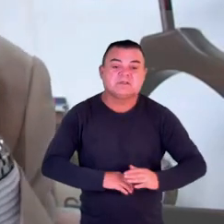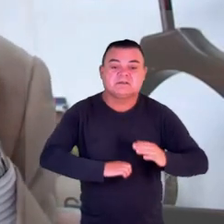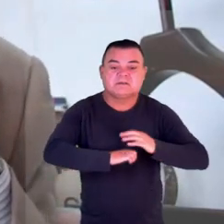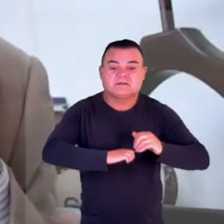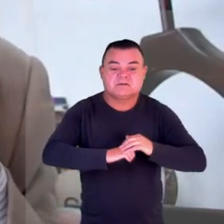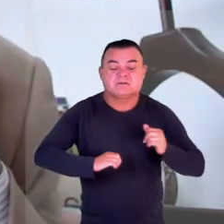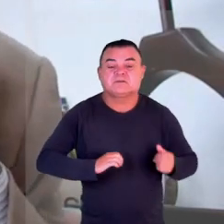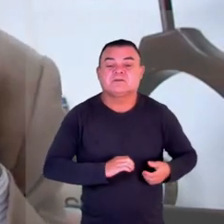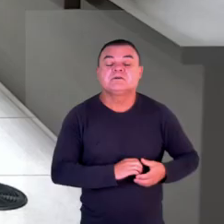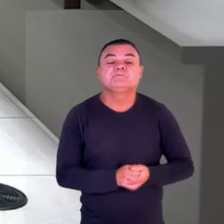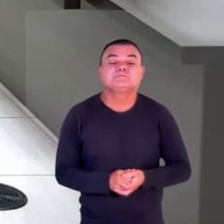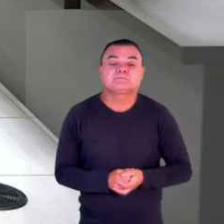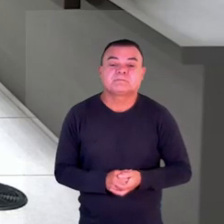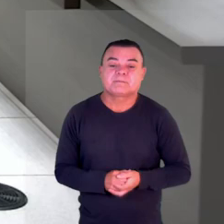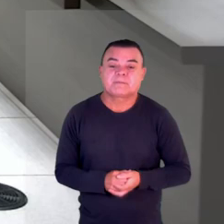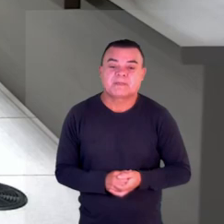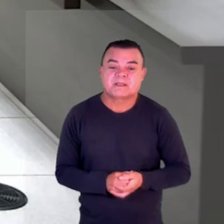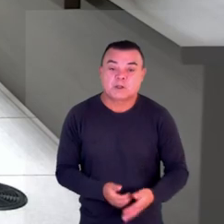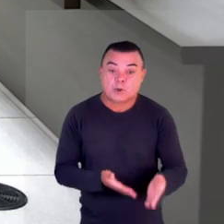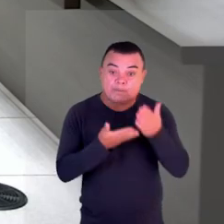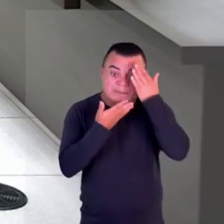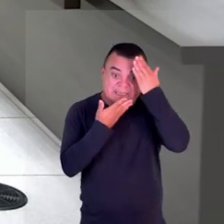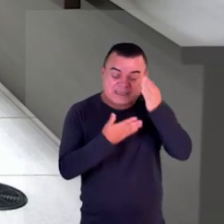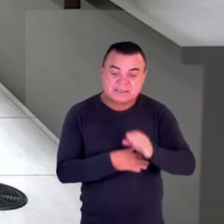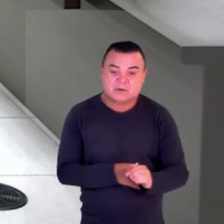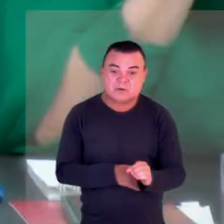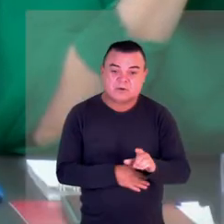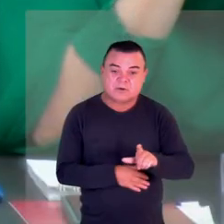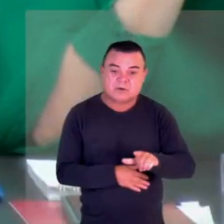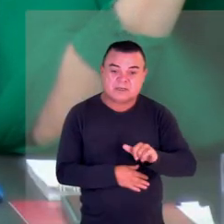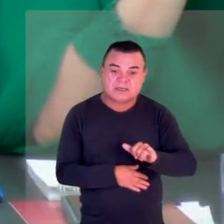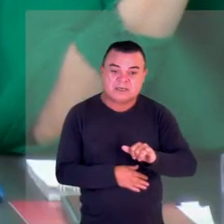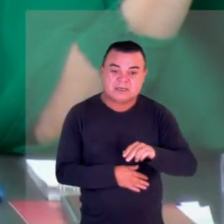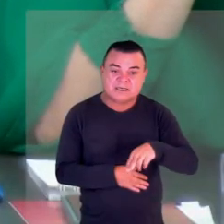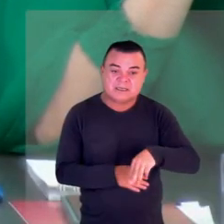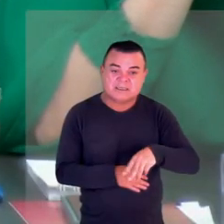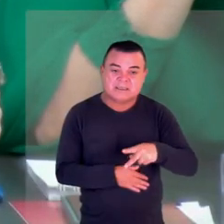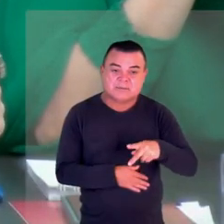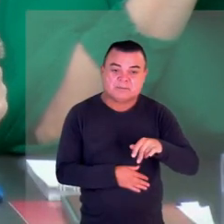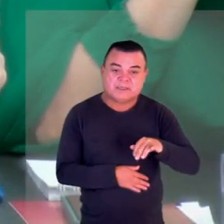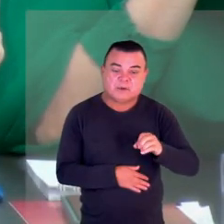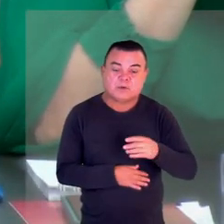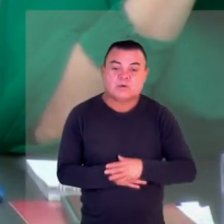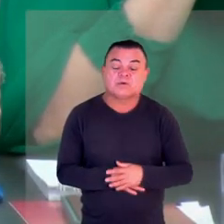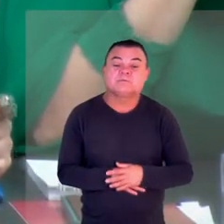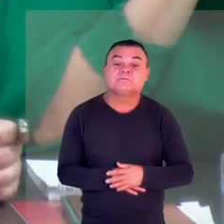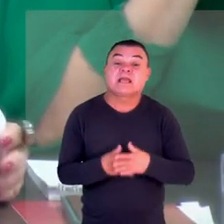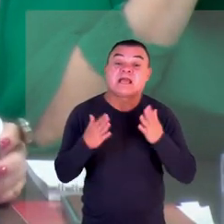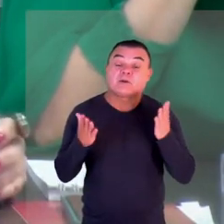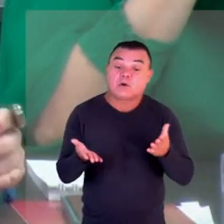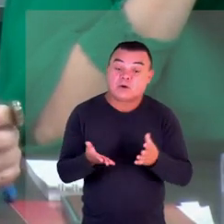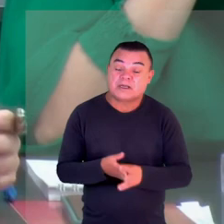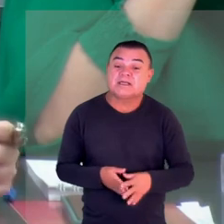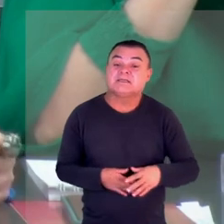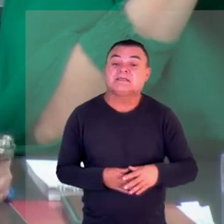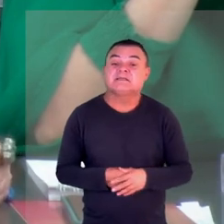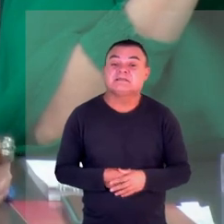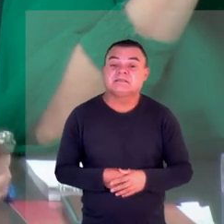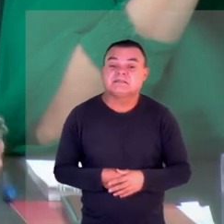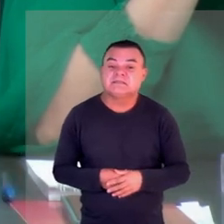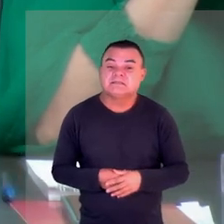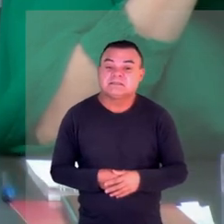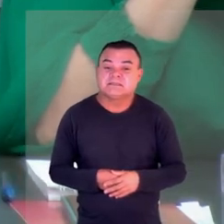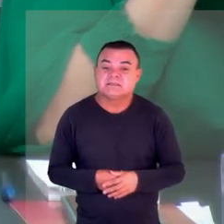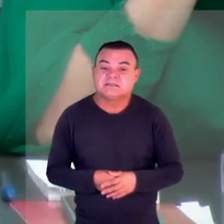solidária Obrigada Olímpio eh eu passo agora a palavra para Dr Wester conte e e e